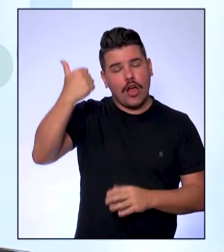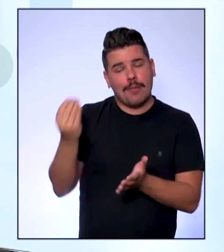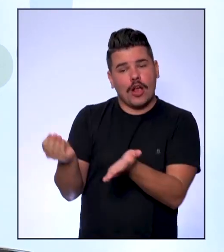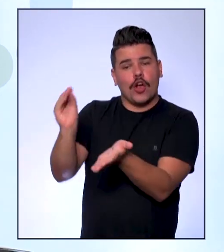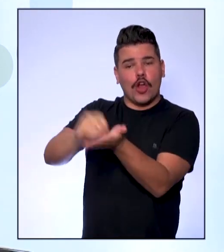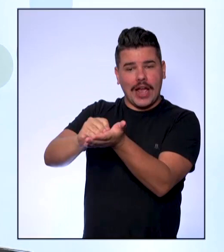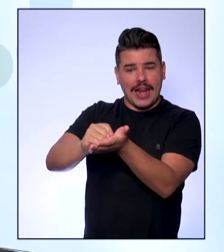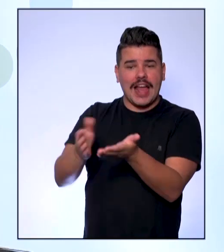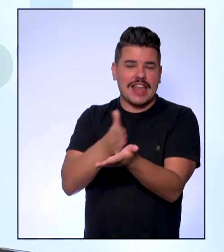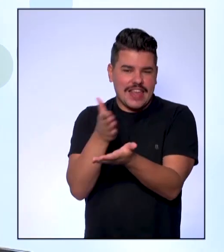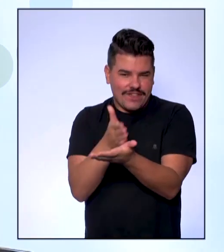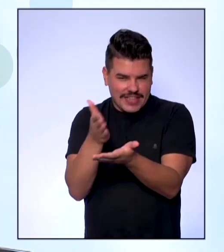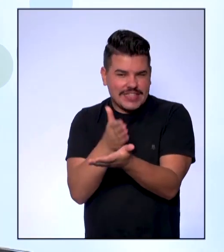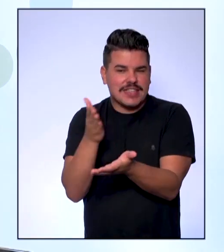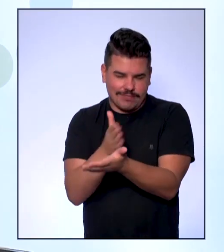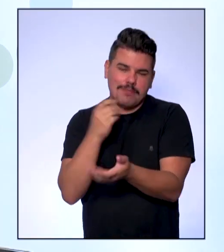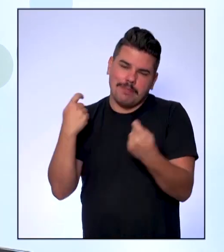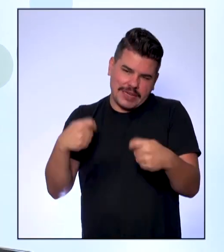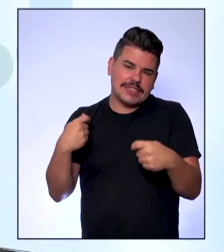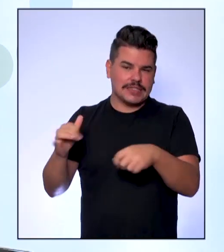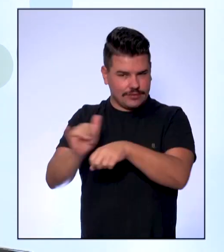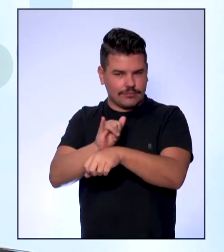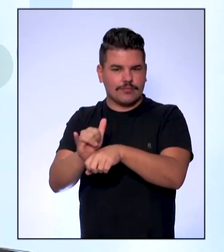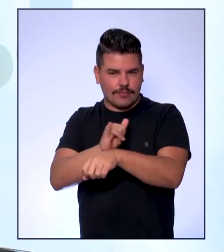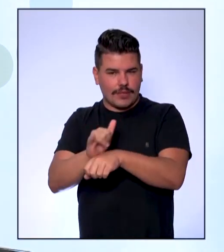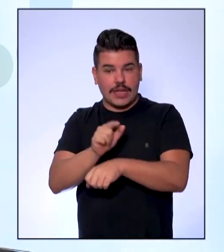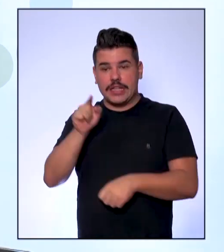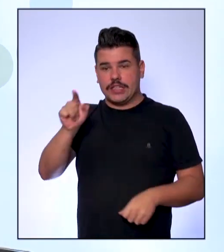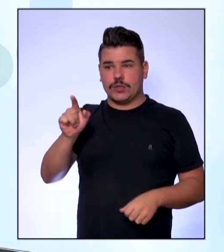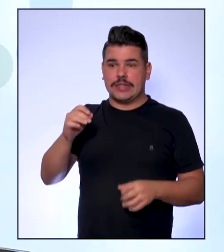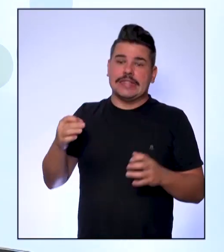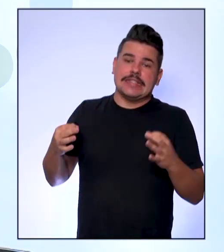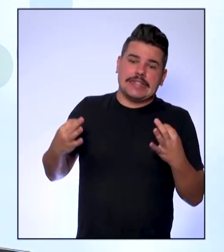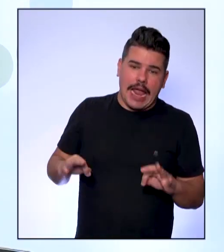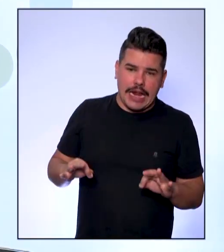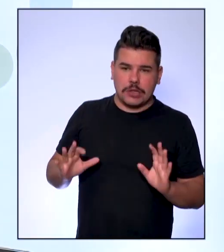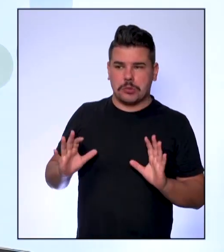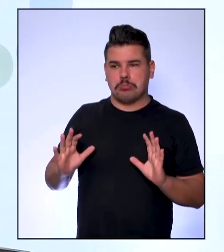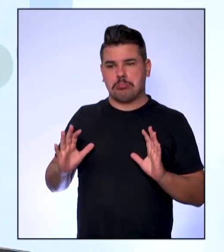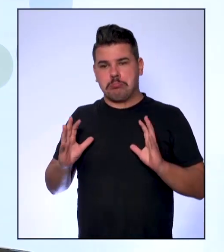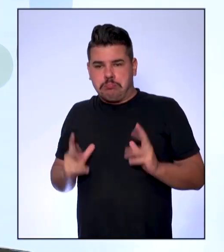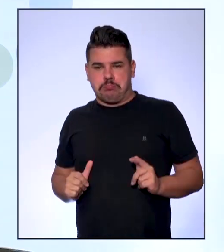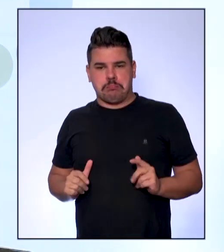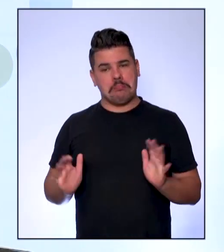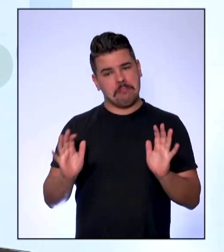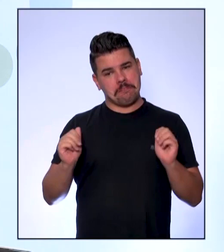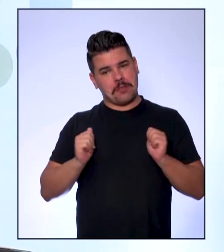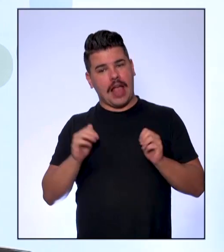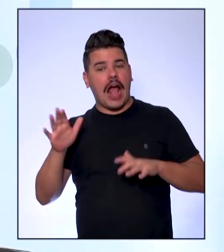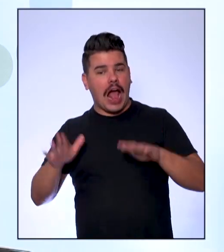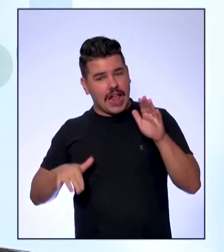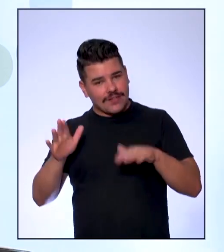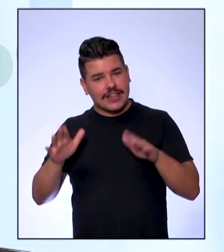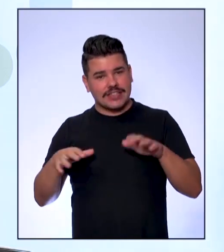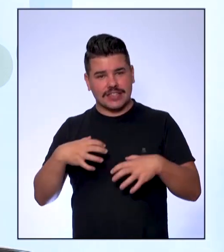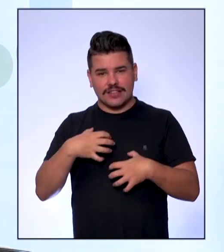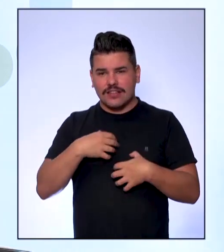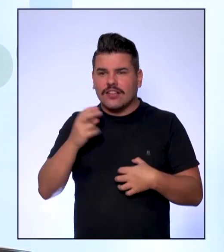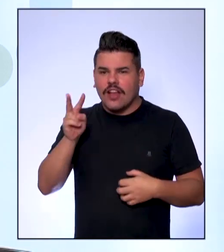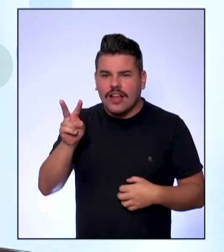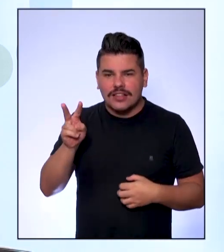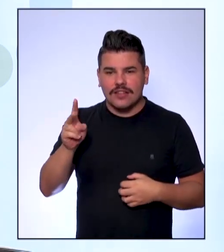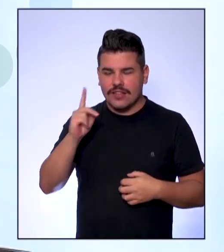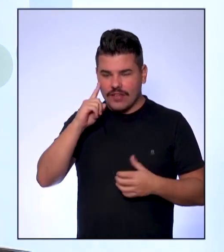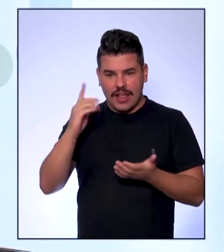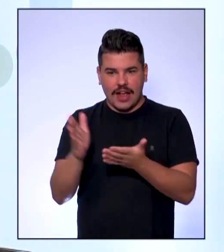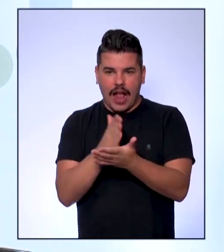Aí é uma questão mais estética, né? Não estou dizendo que isso é certo em todas as maneiras, né? Porque muitas vezes a gente acaba se sentindo mal olhando aquelas capas